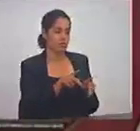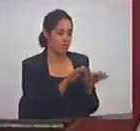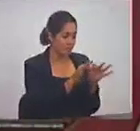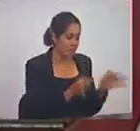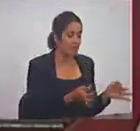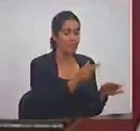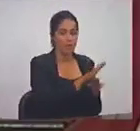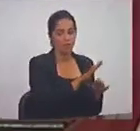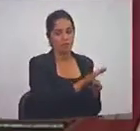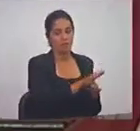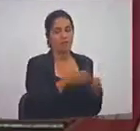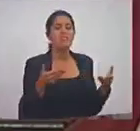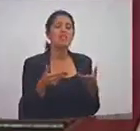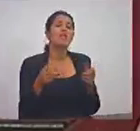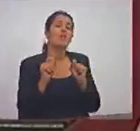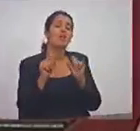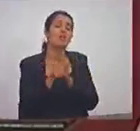E agora?